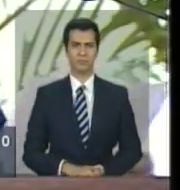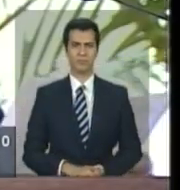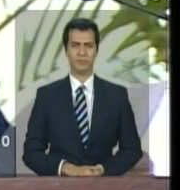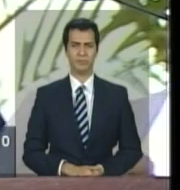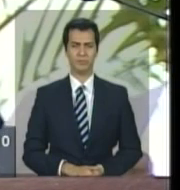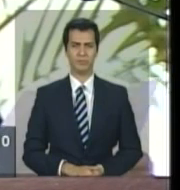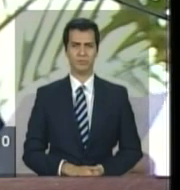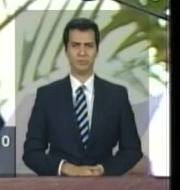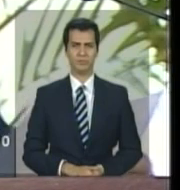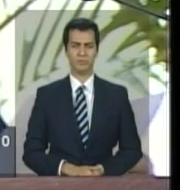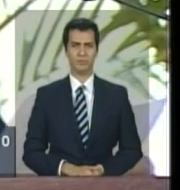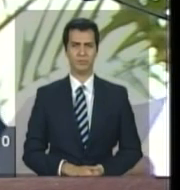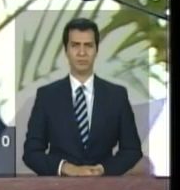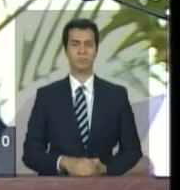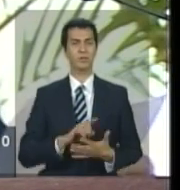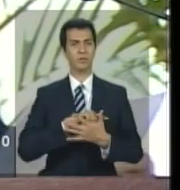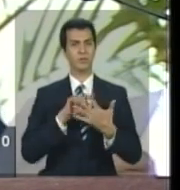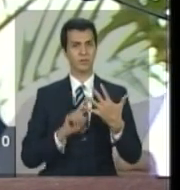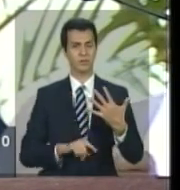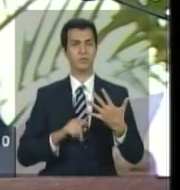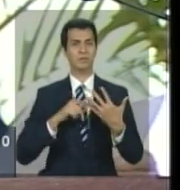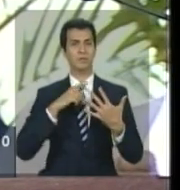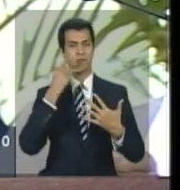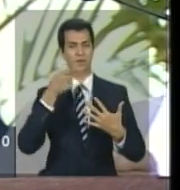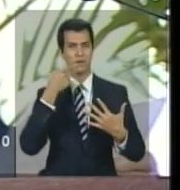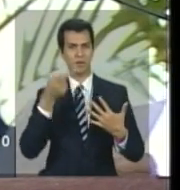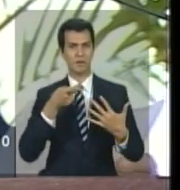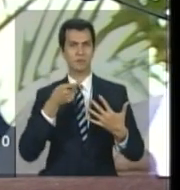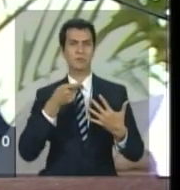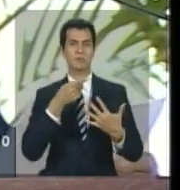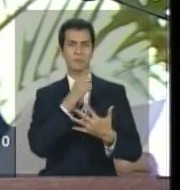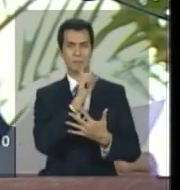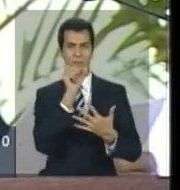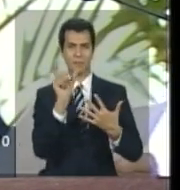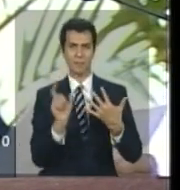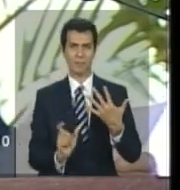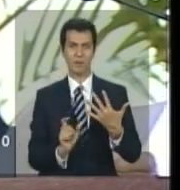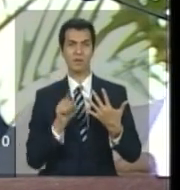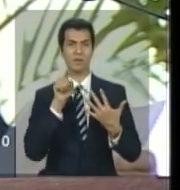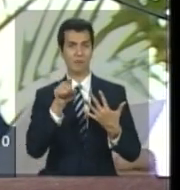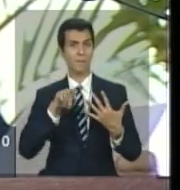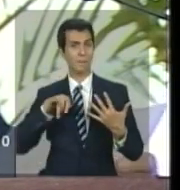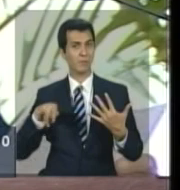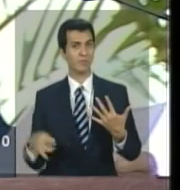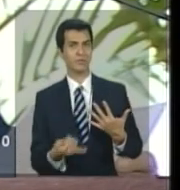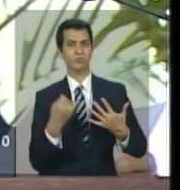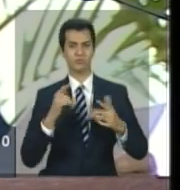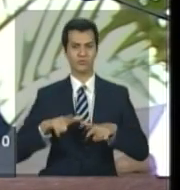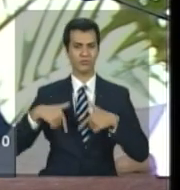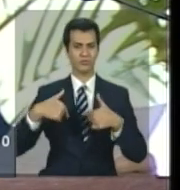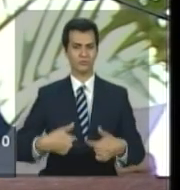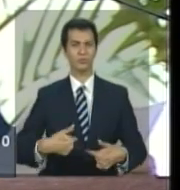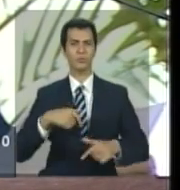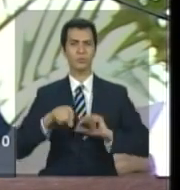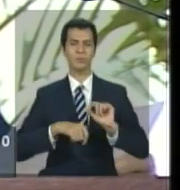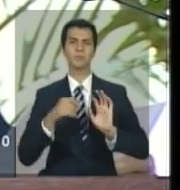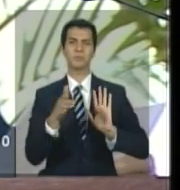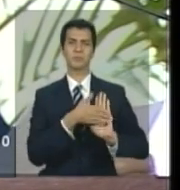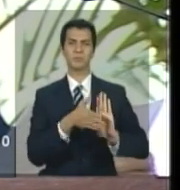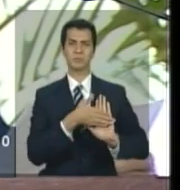Com a força destas palavras, a senhora aproveitou a desafiadora oportunidade histórica para